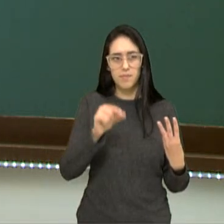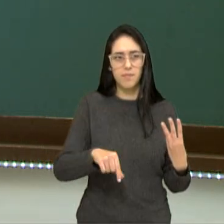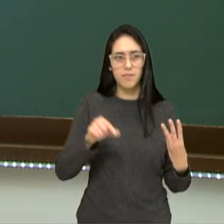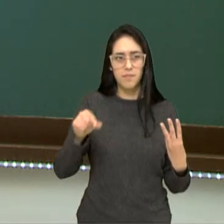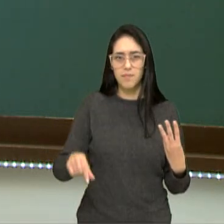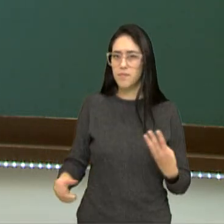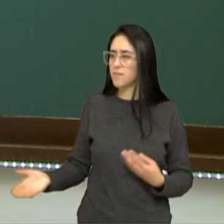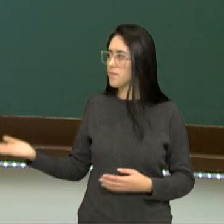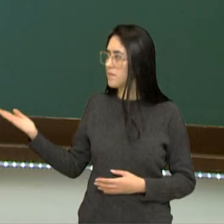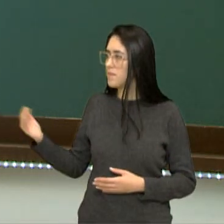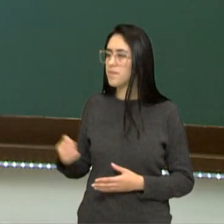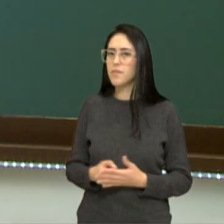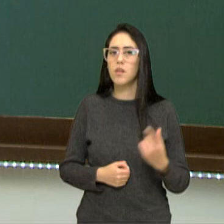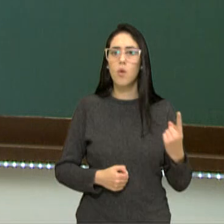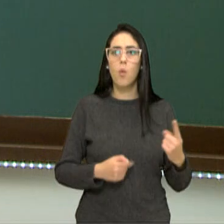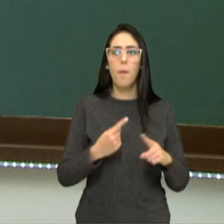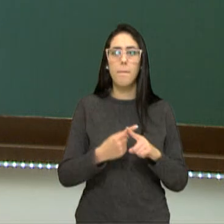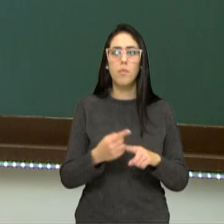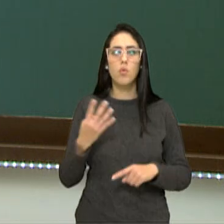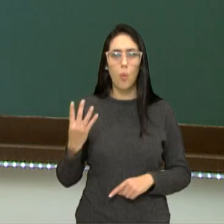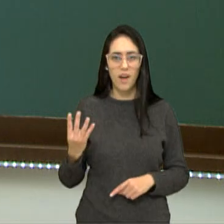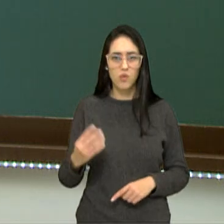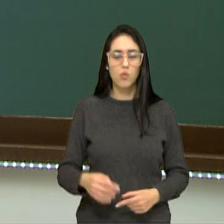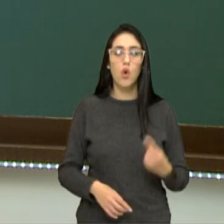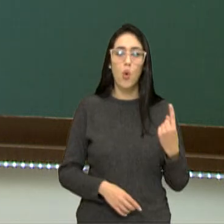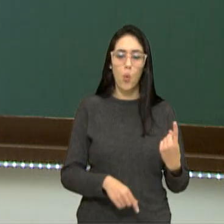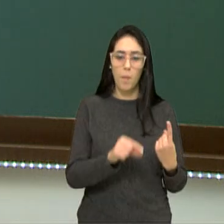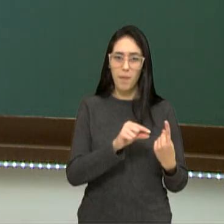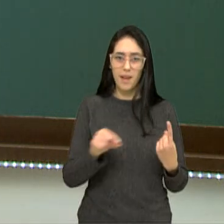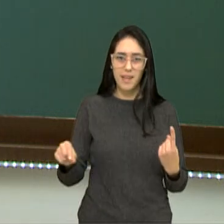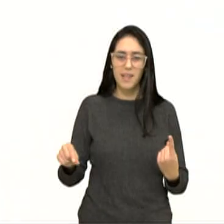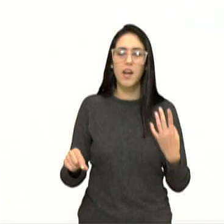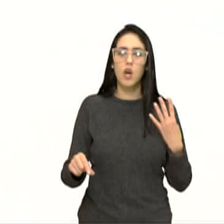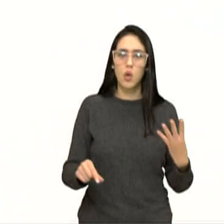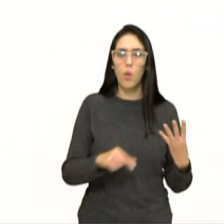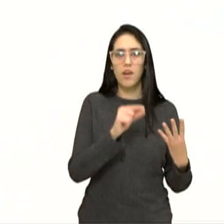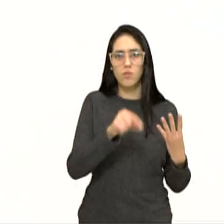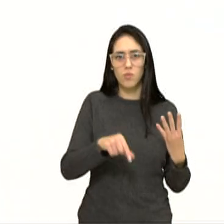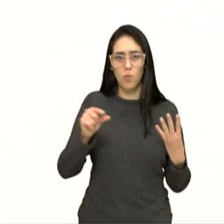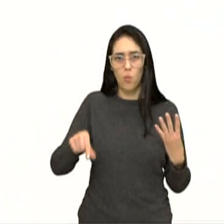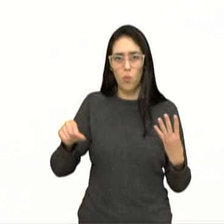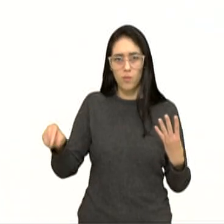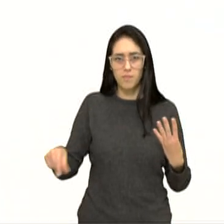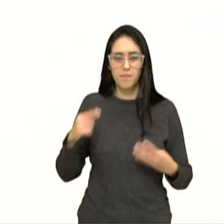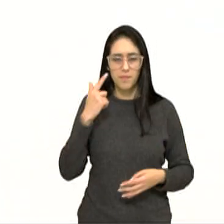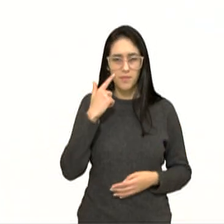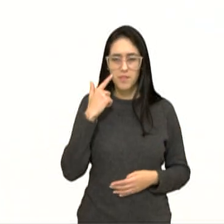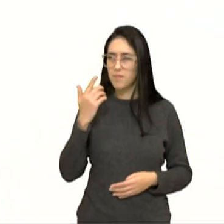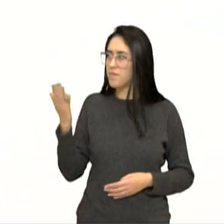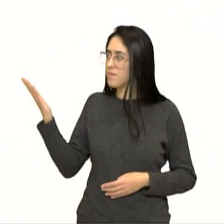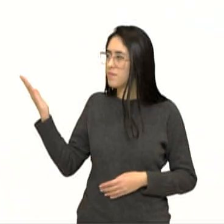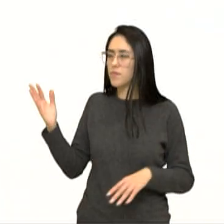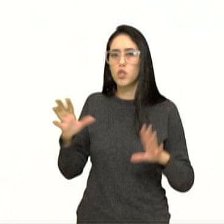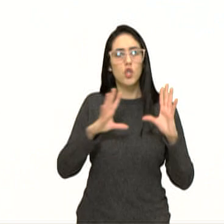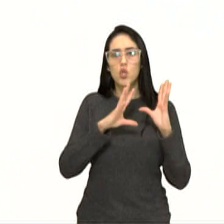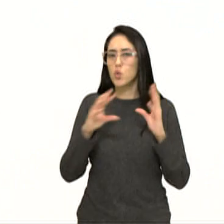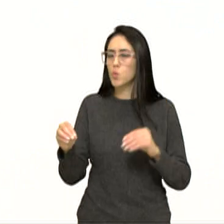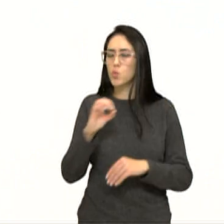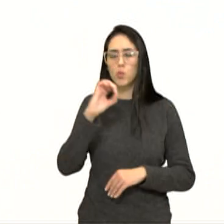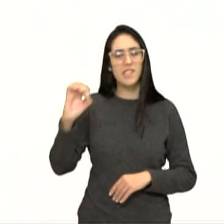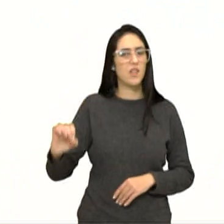1 por 4, ou seja, uma linha, 4 colunas. E observe que todos os elementos